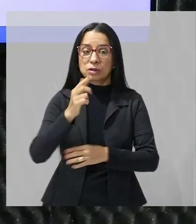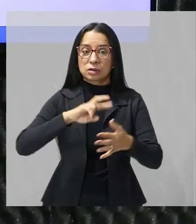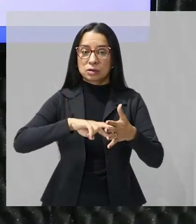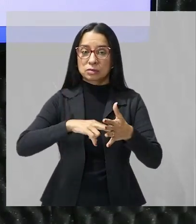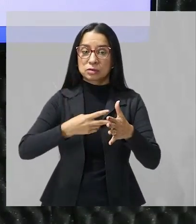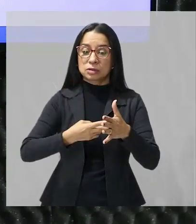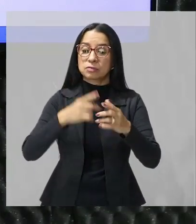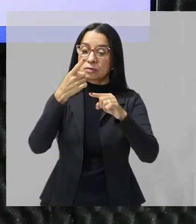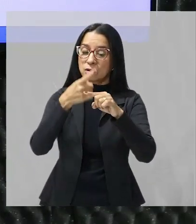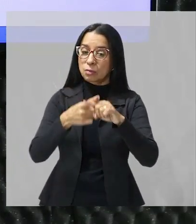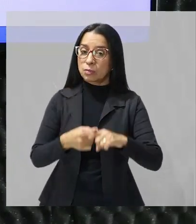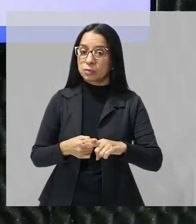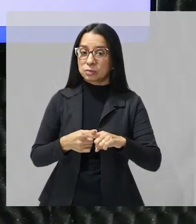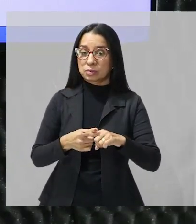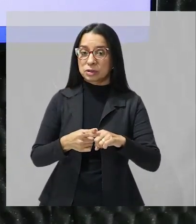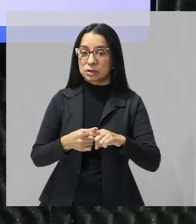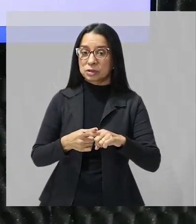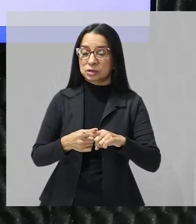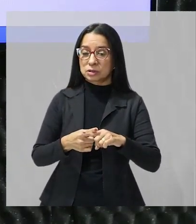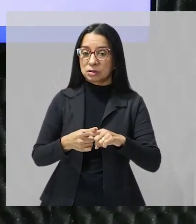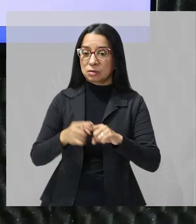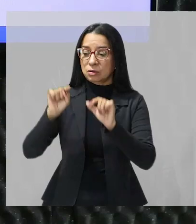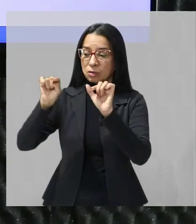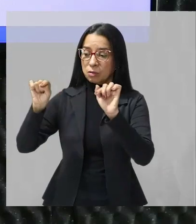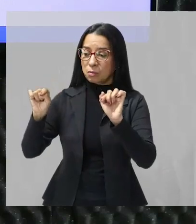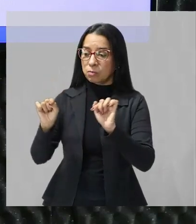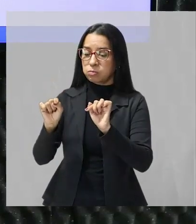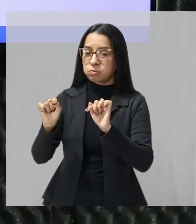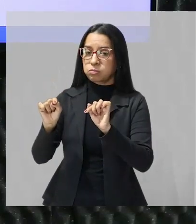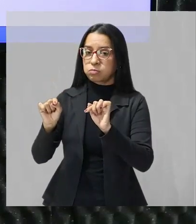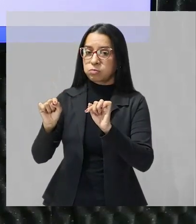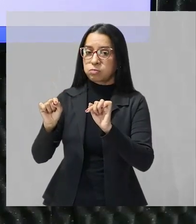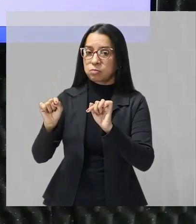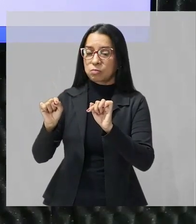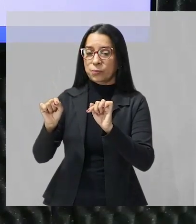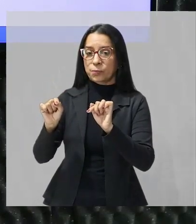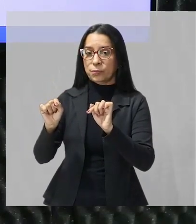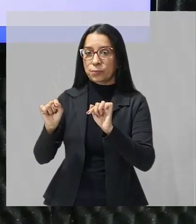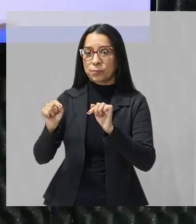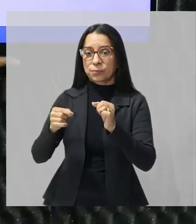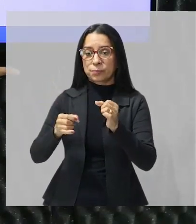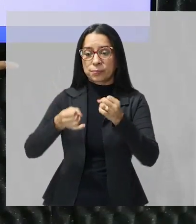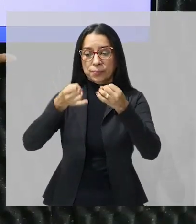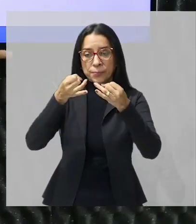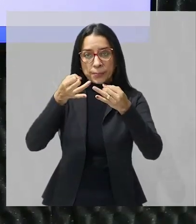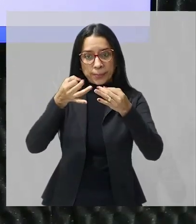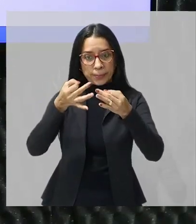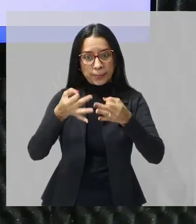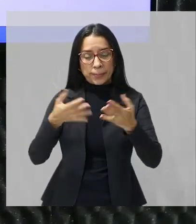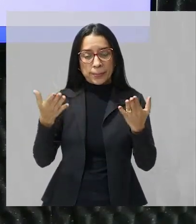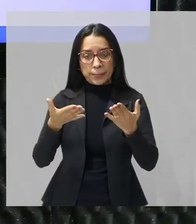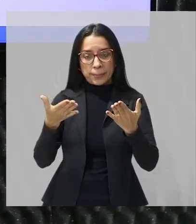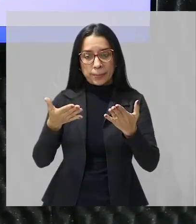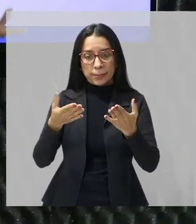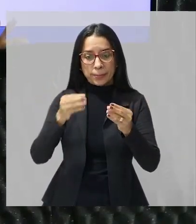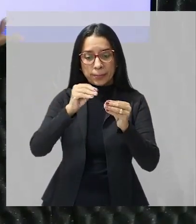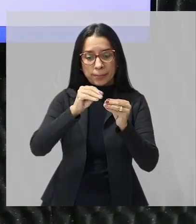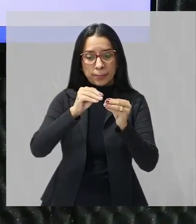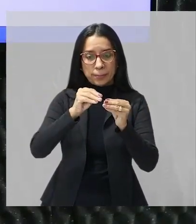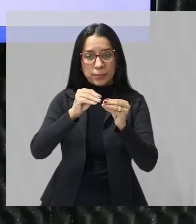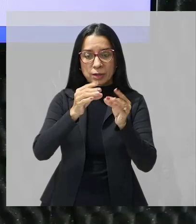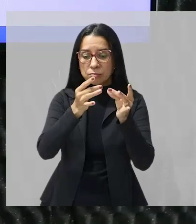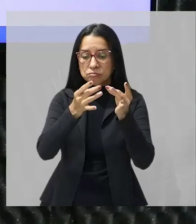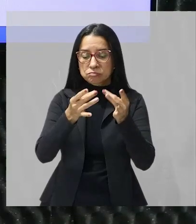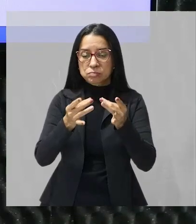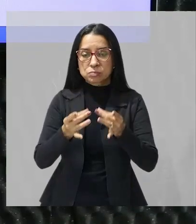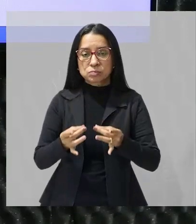está multiplicando essa informação que está entre parênteses, certo? Então, eu vou desenvolver essa multiplicação, eu vou distribuir,